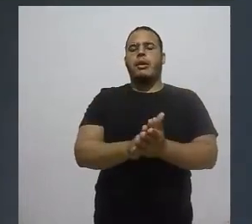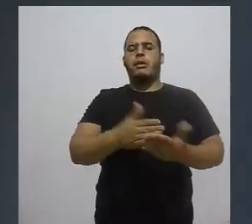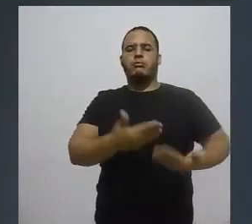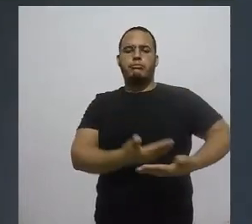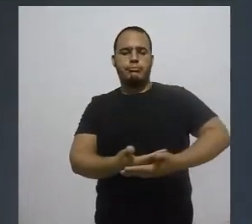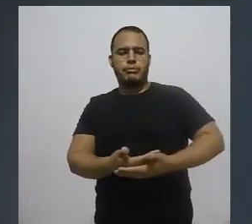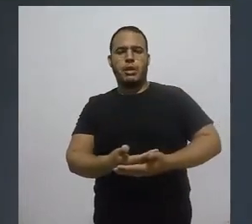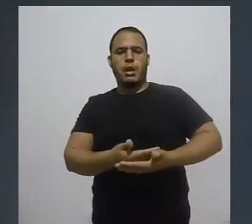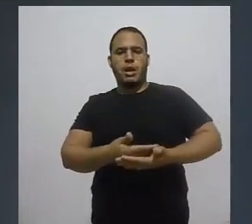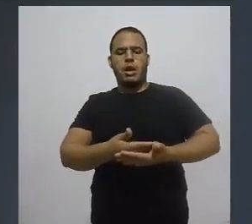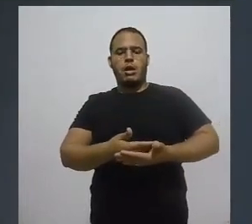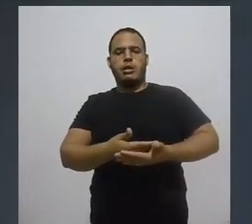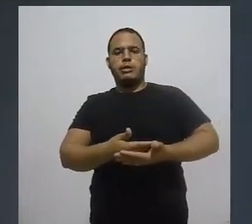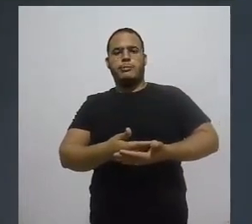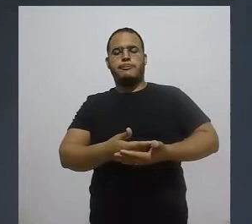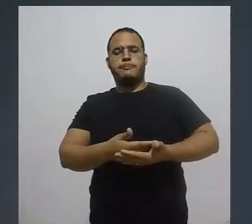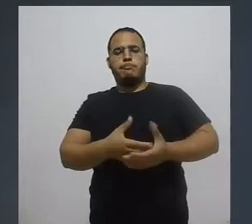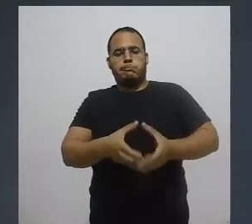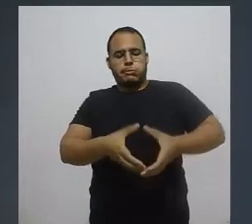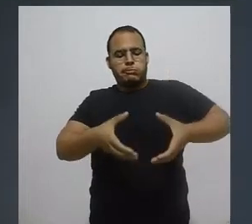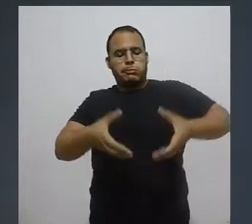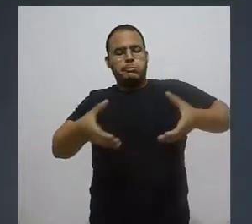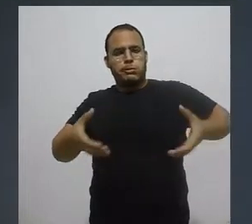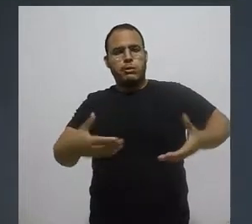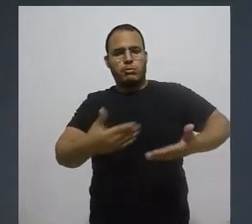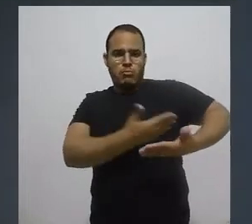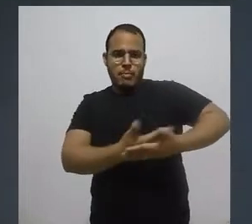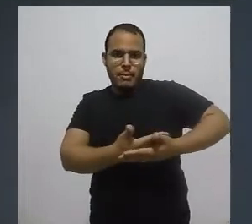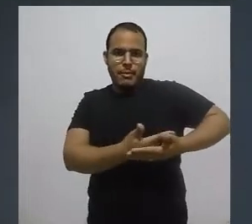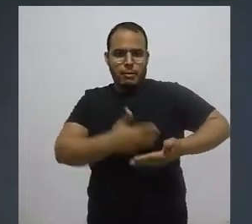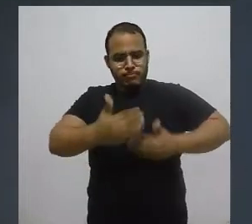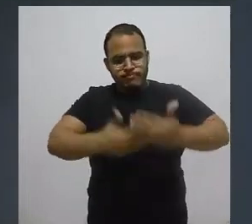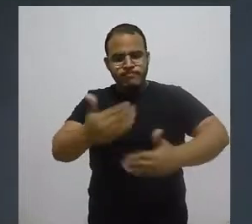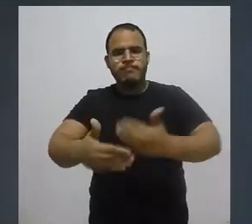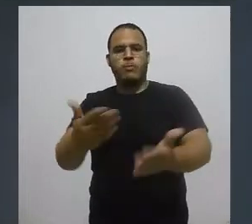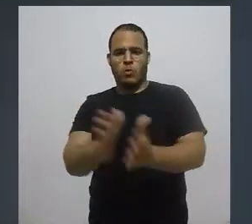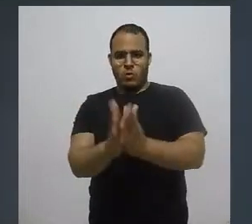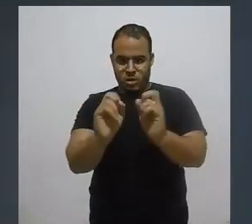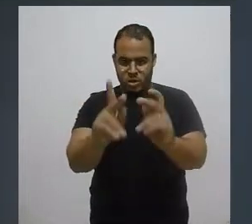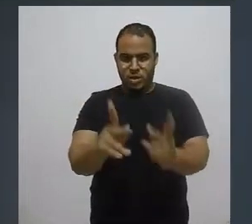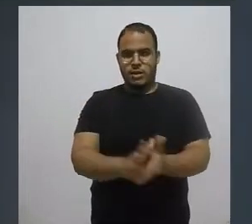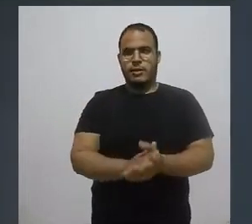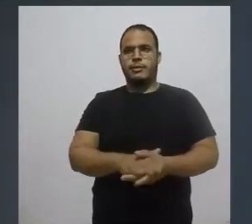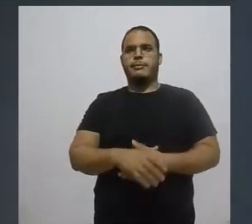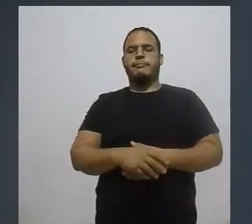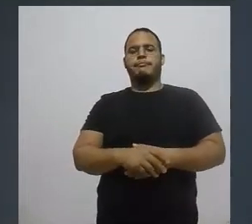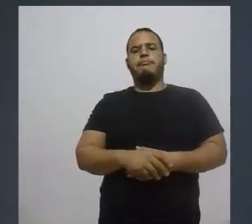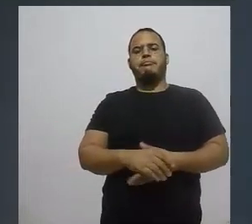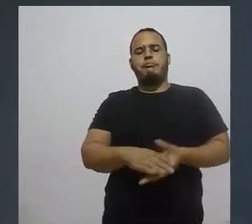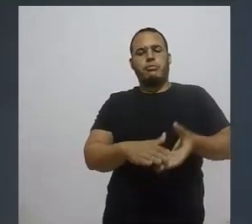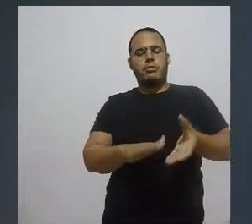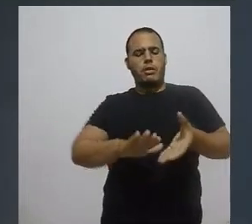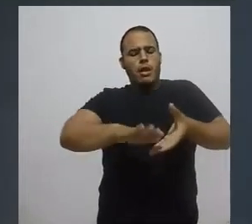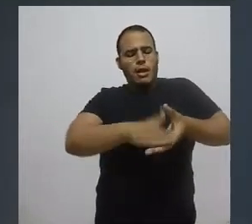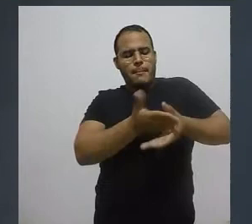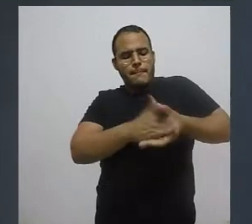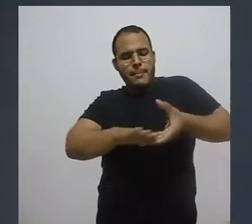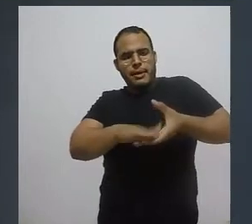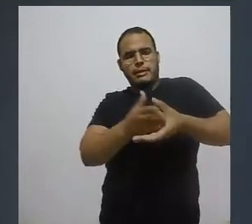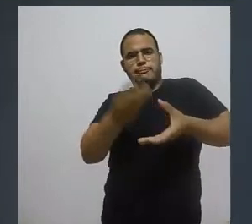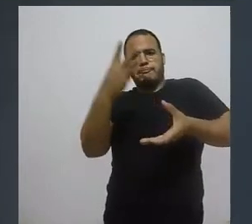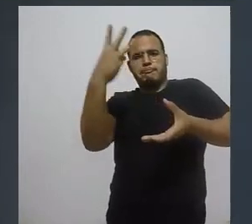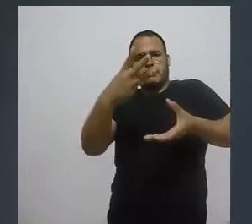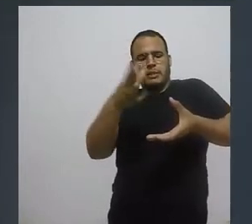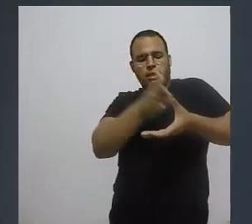que consegue aumentar muito o seu tamanho. A parede desse órgão ela é bem espessa e possui 3